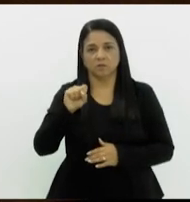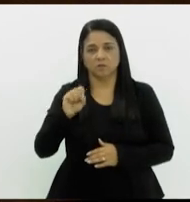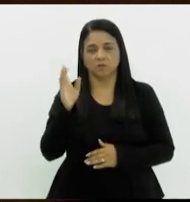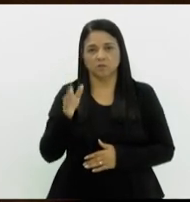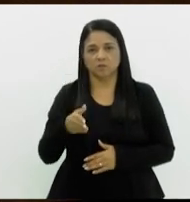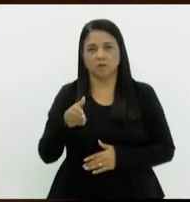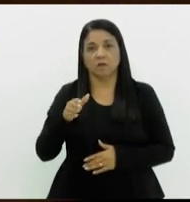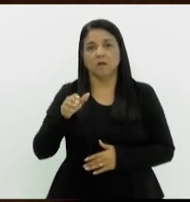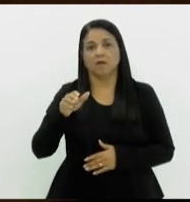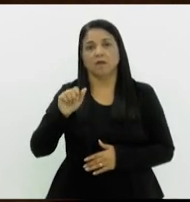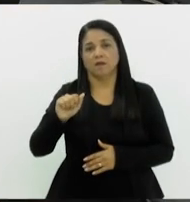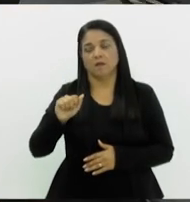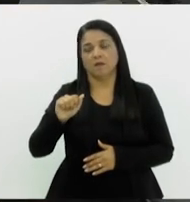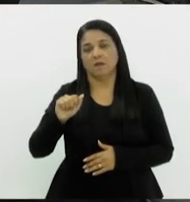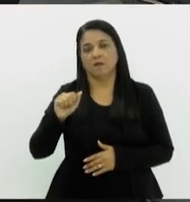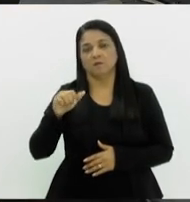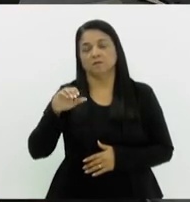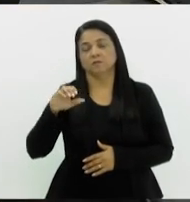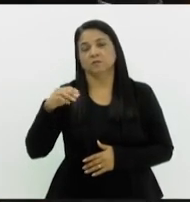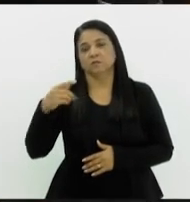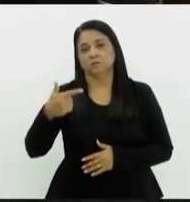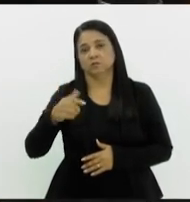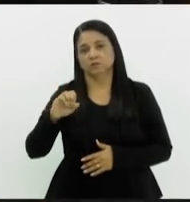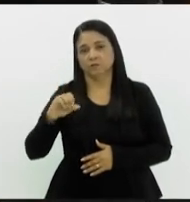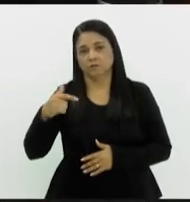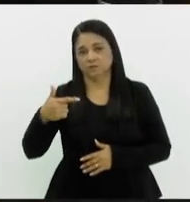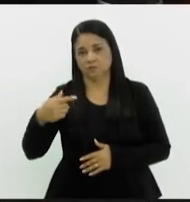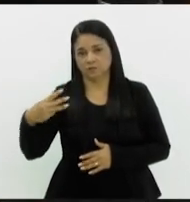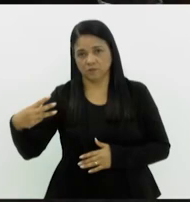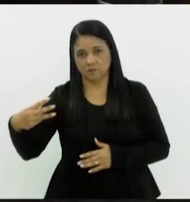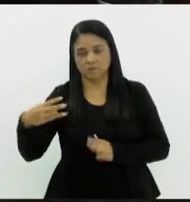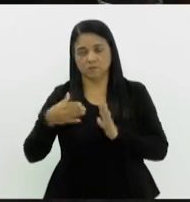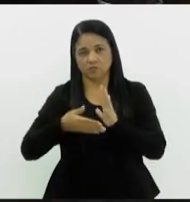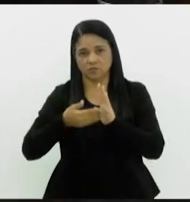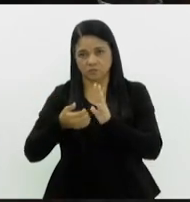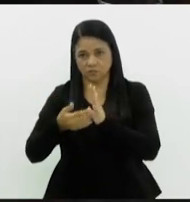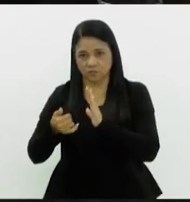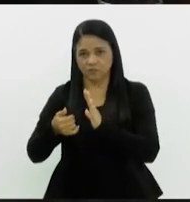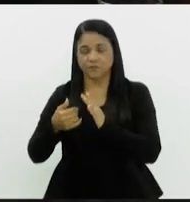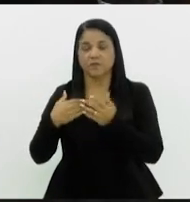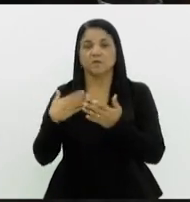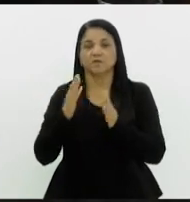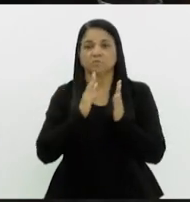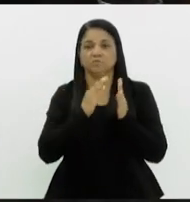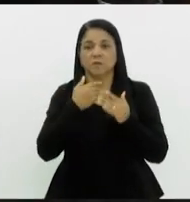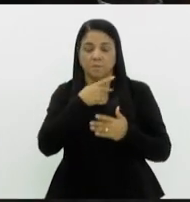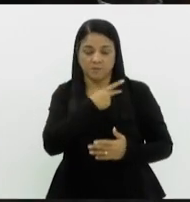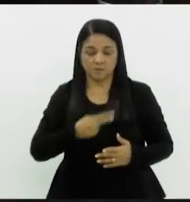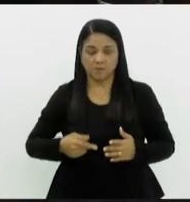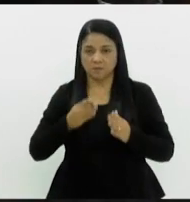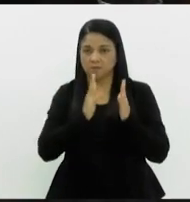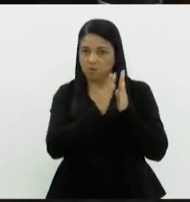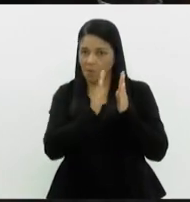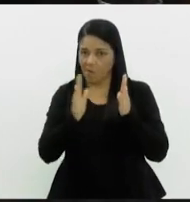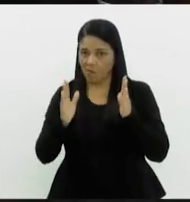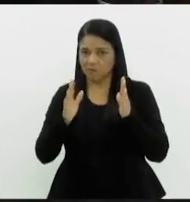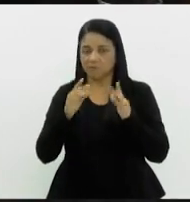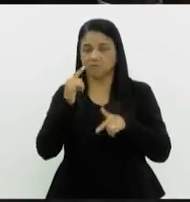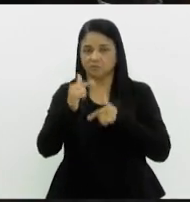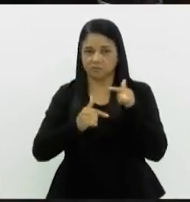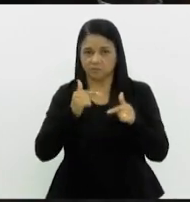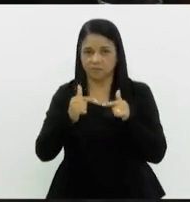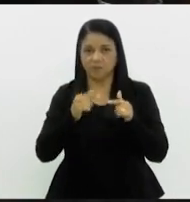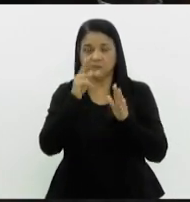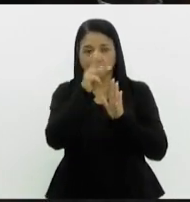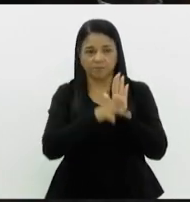de 2023. Retirada as emendas, a presidência chama os trabalhos à ordem e vota o projeto